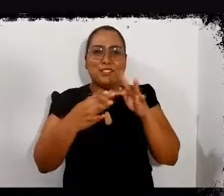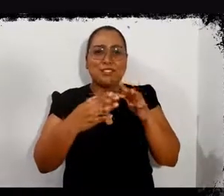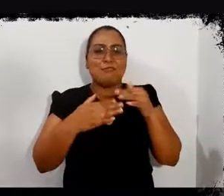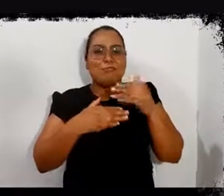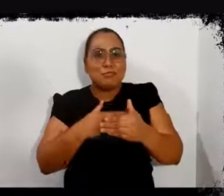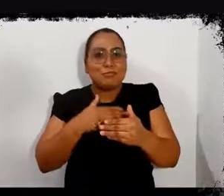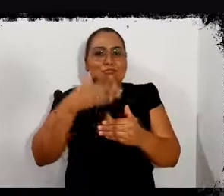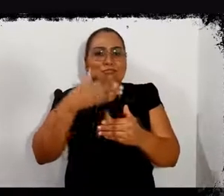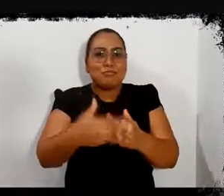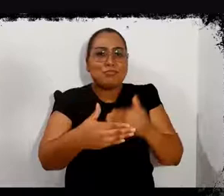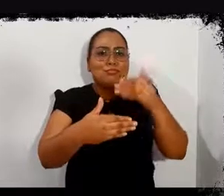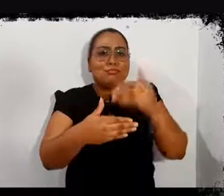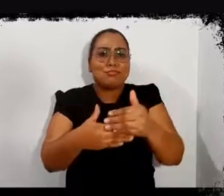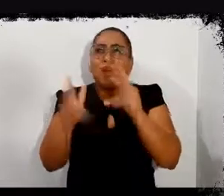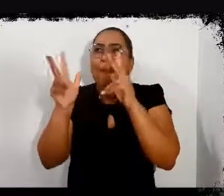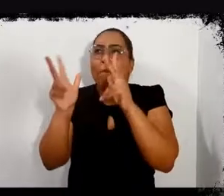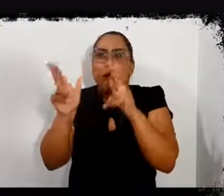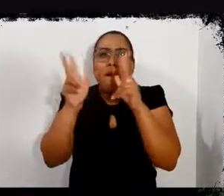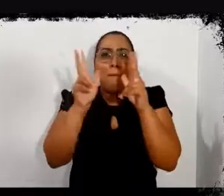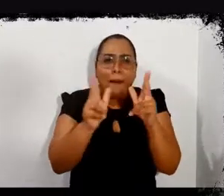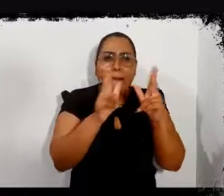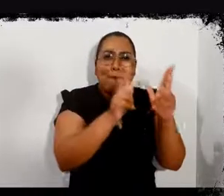o mesmo tipo de construção.